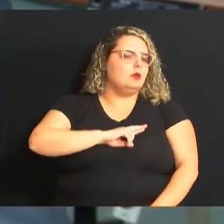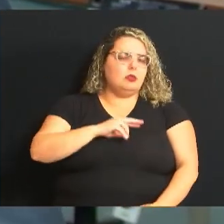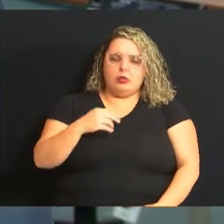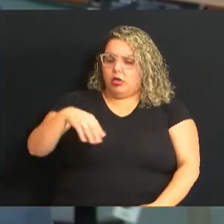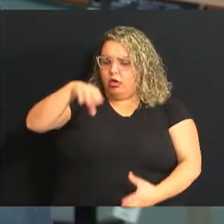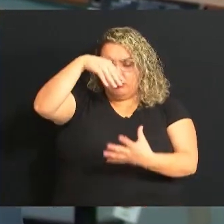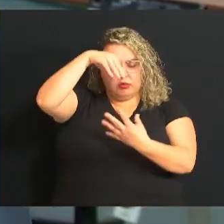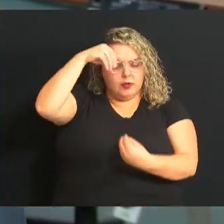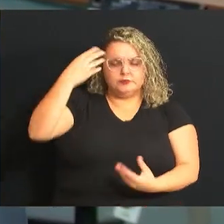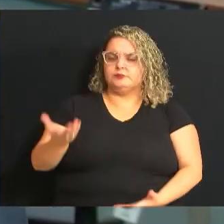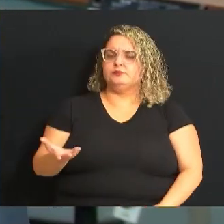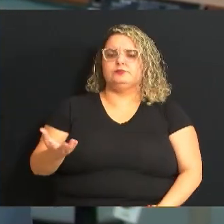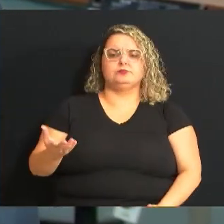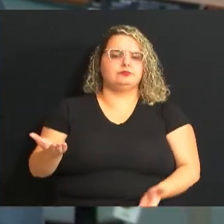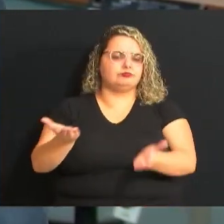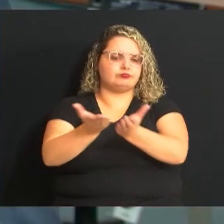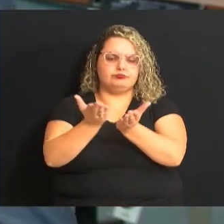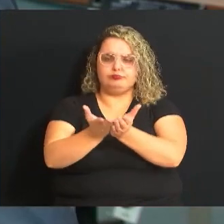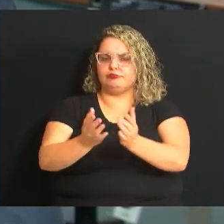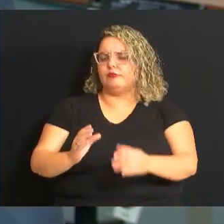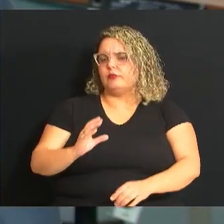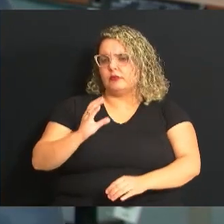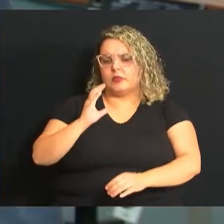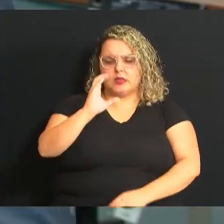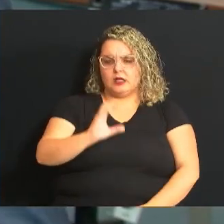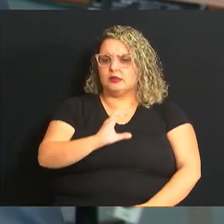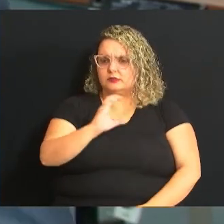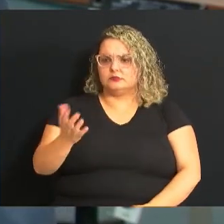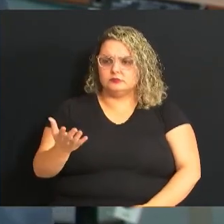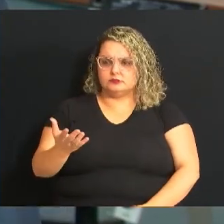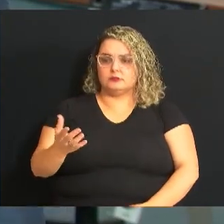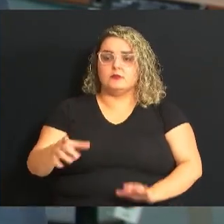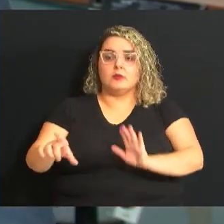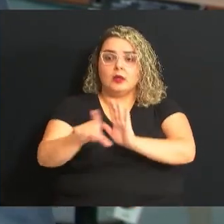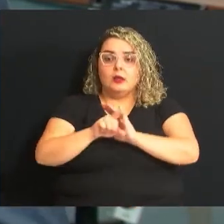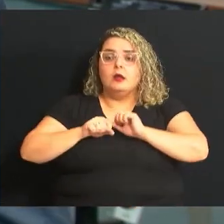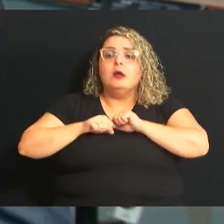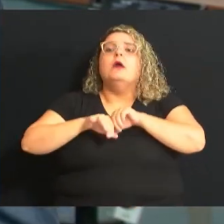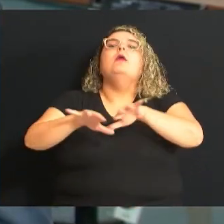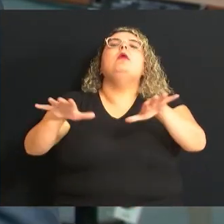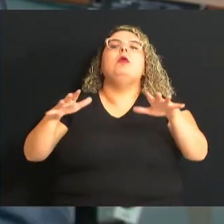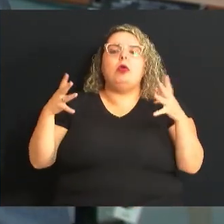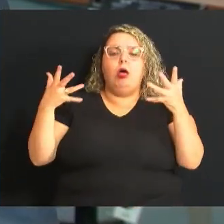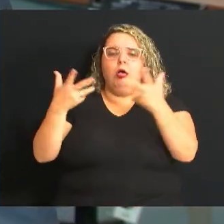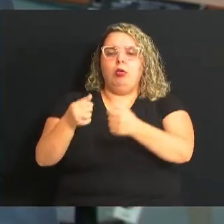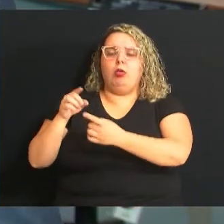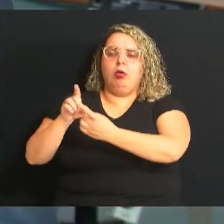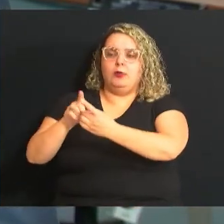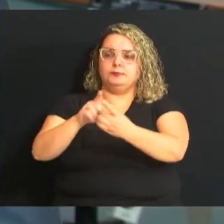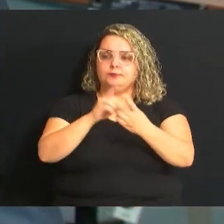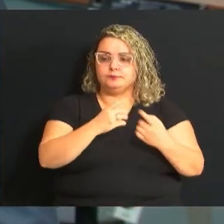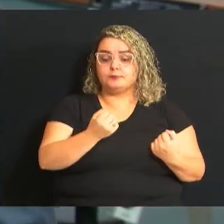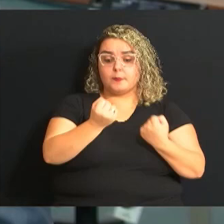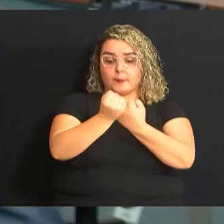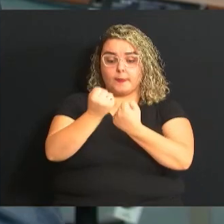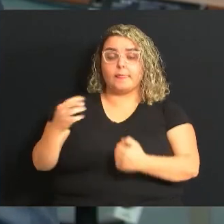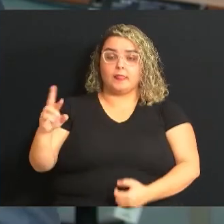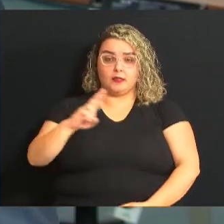funcionar essa nova legislação, onde a gente levará para o prefeito e com certeza vai trazer um novo parecer,